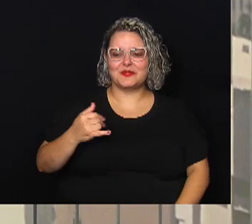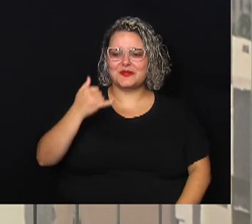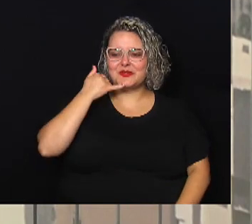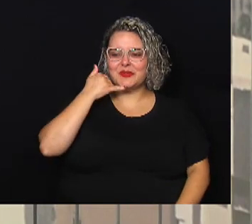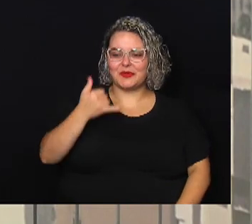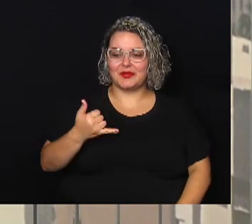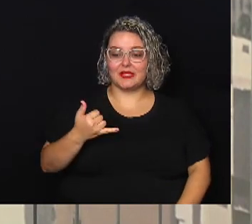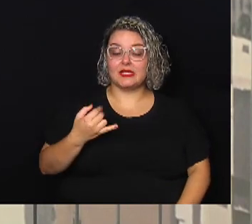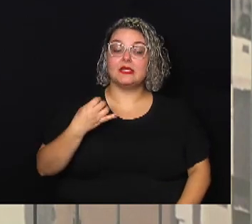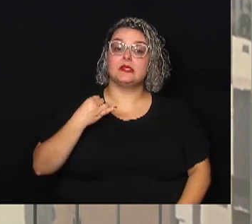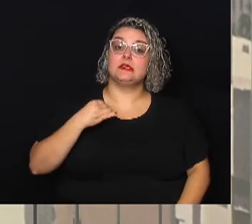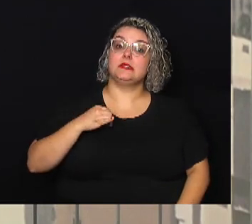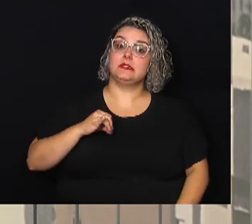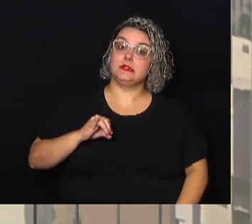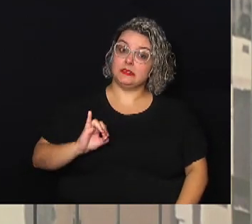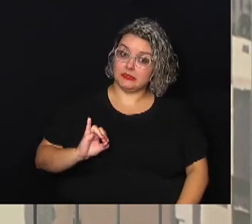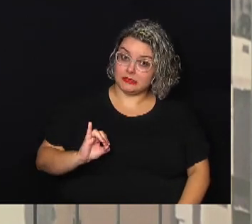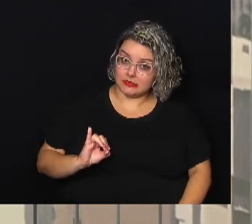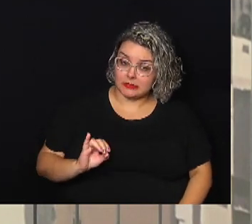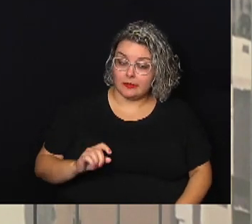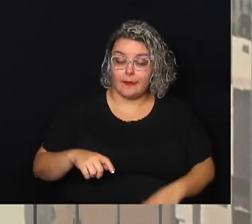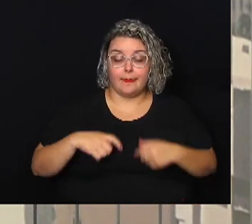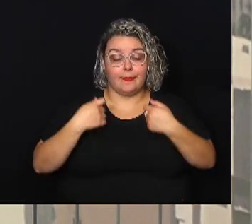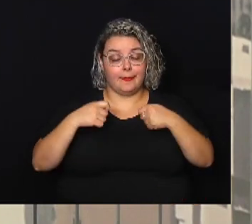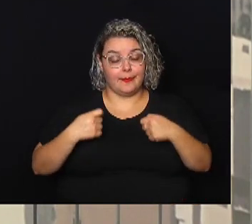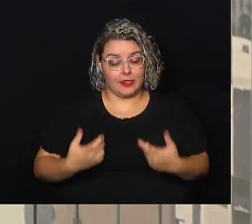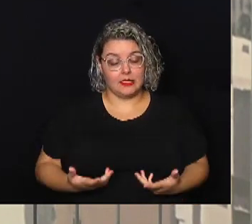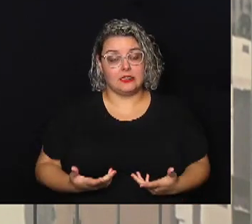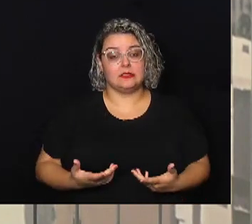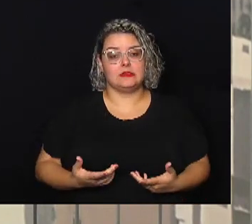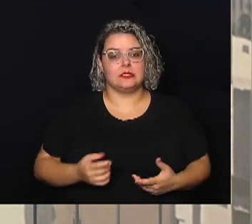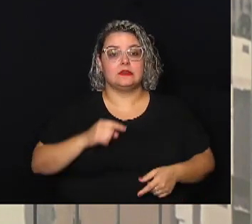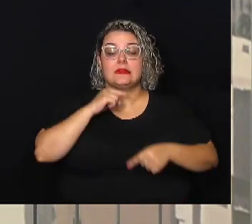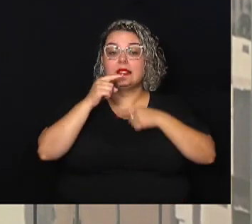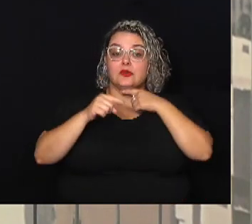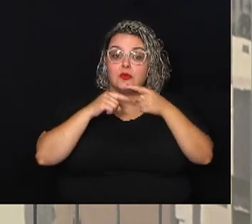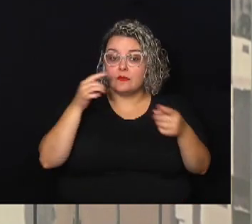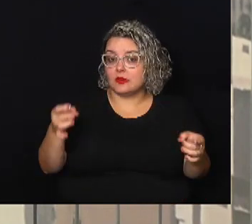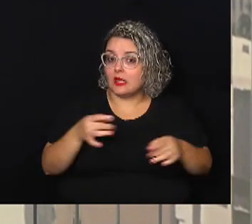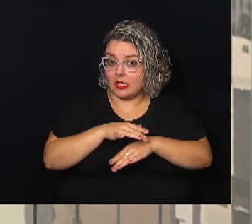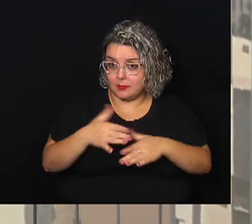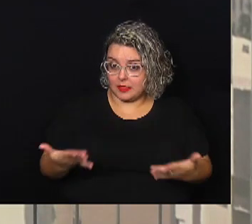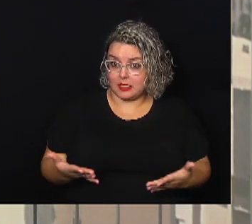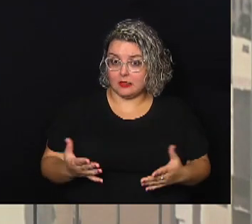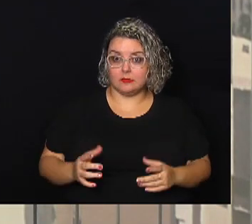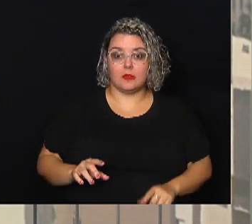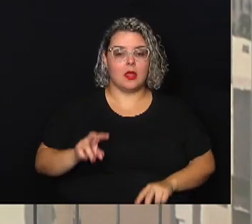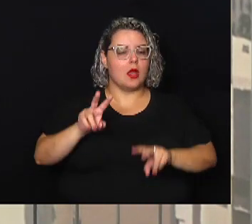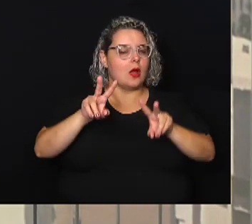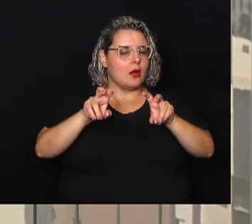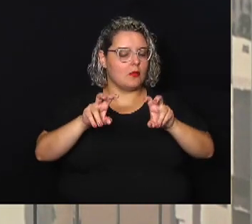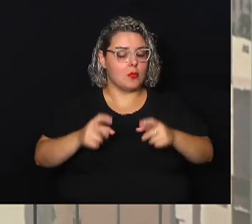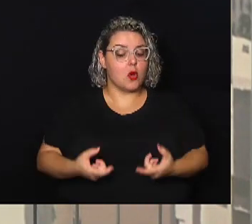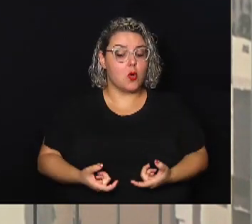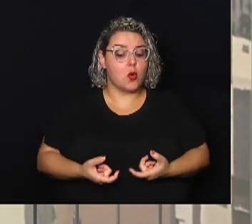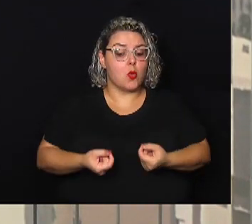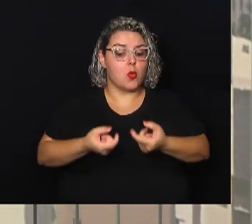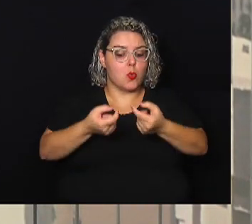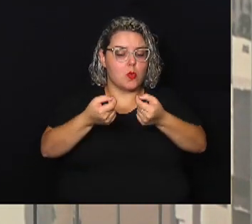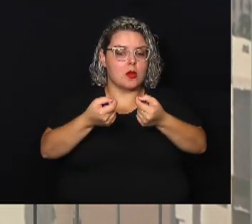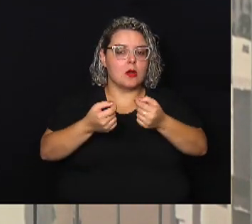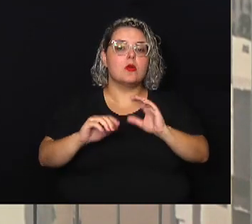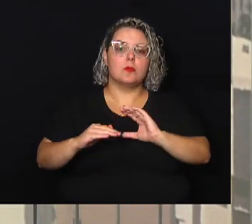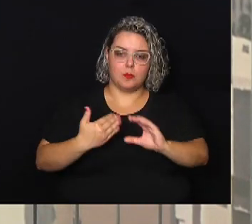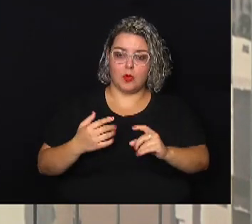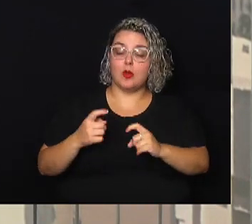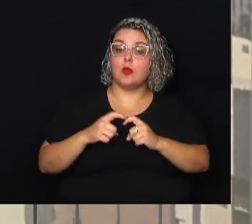E caso você tenha alguma dúvida relacionada a câncer, é só mandar para cá que o médico que